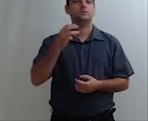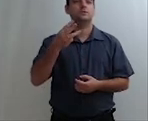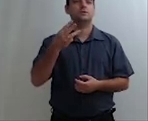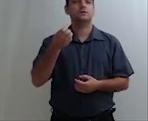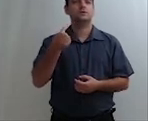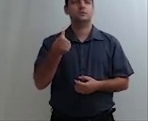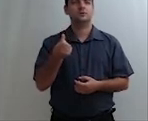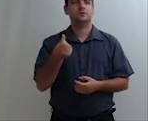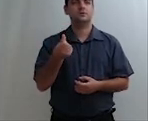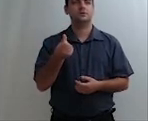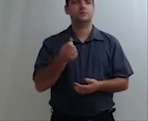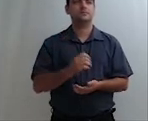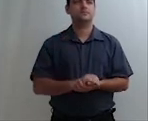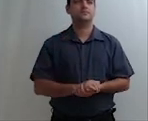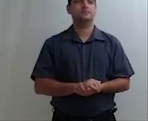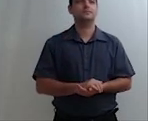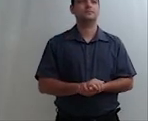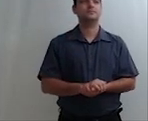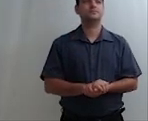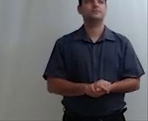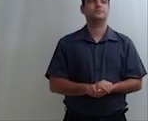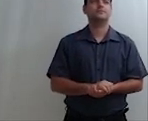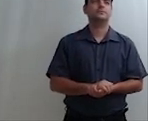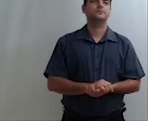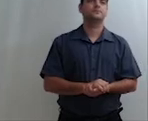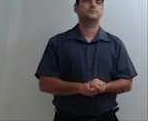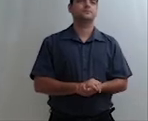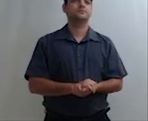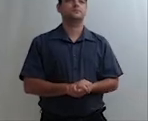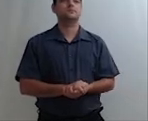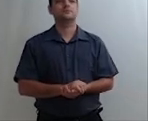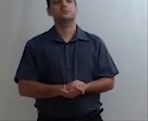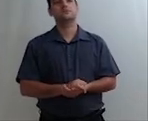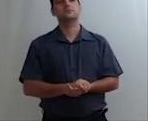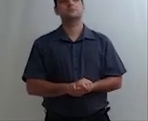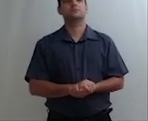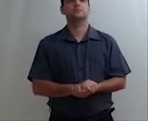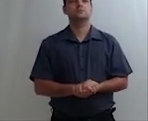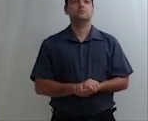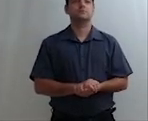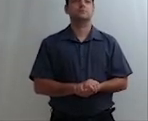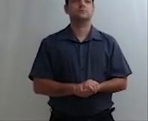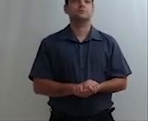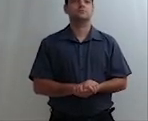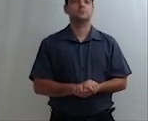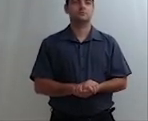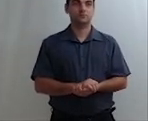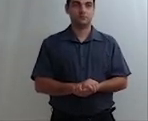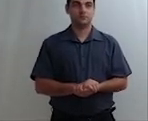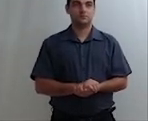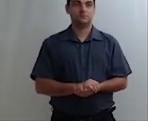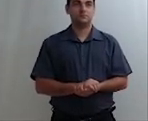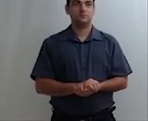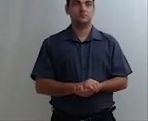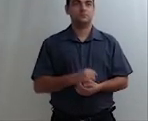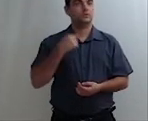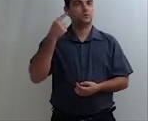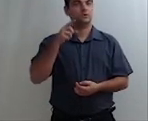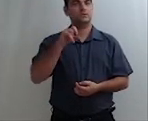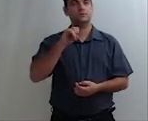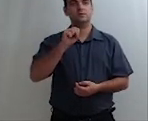15036 sustentação oral pelo Dr Isaac dos Santos